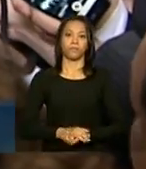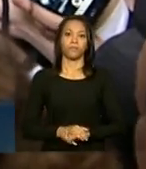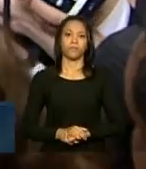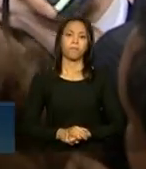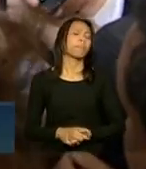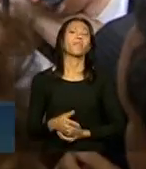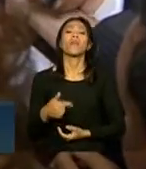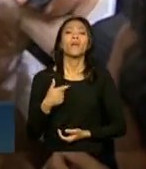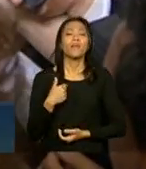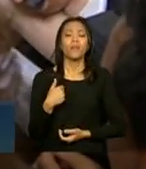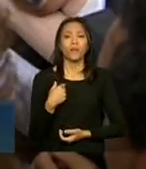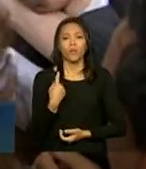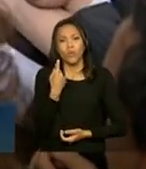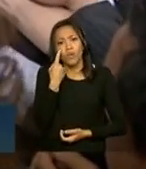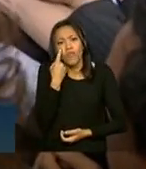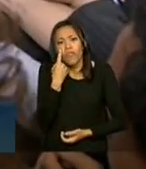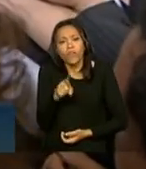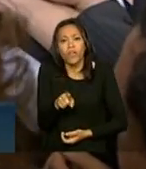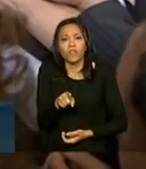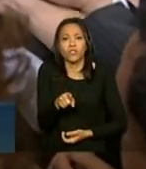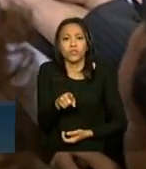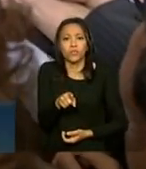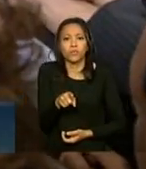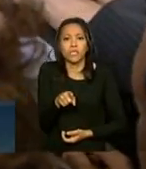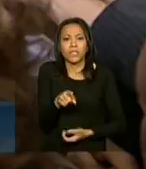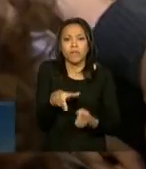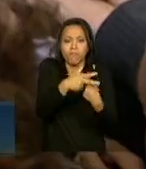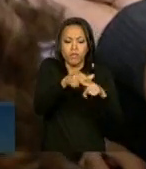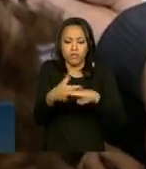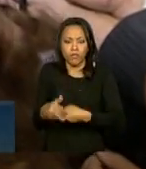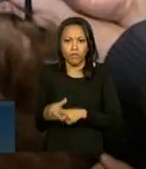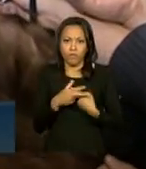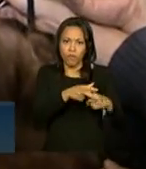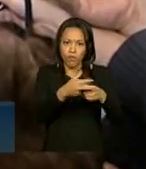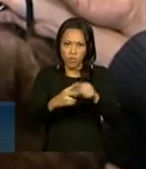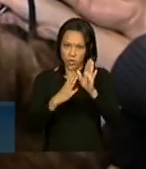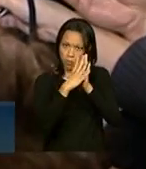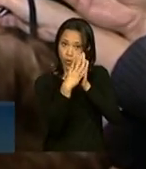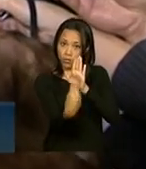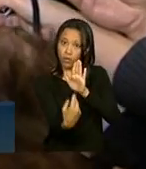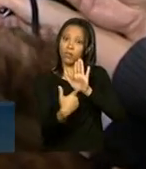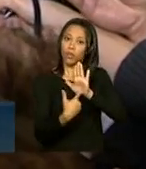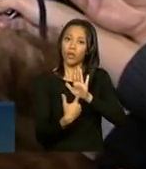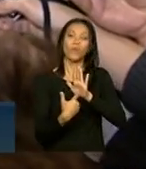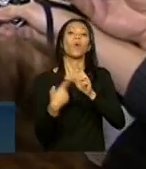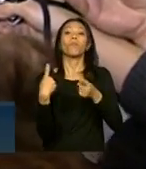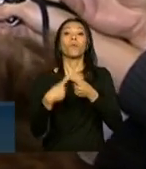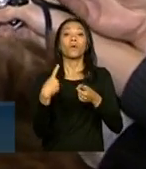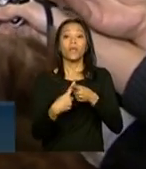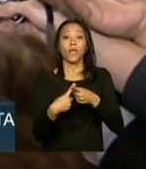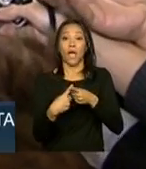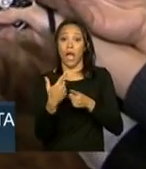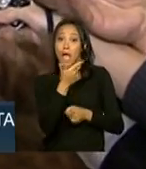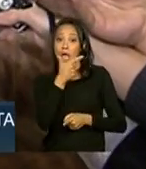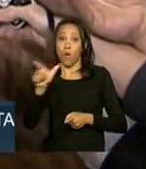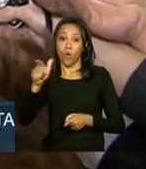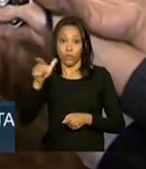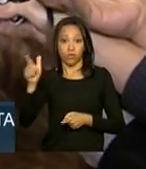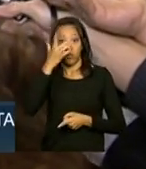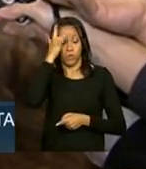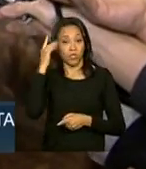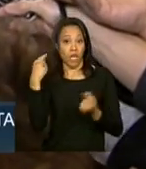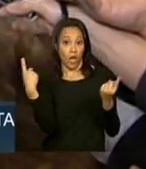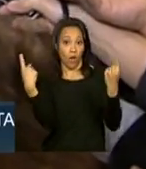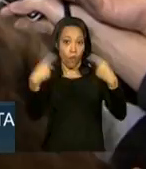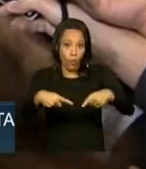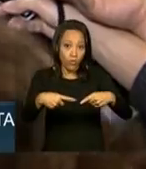Eu não vejo onde esse modelo precisa de ajustes. Sabe por quê? Porque aqueles que são contra o conteúdo